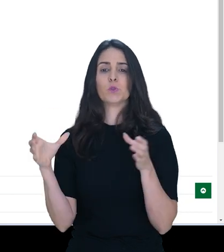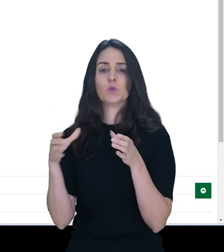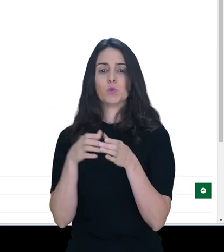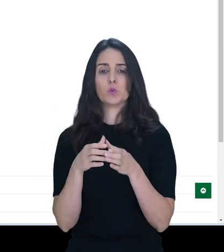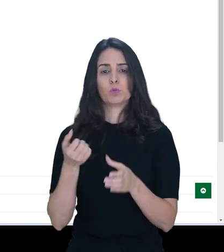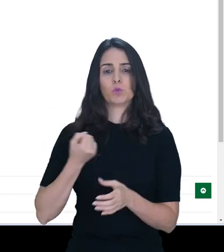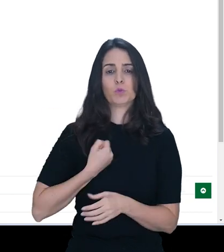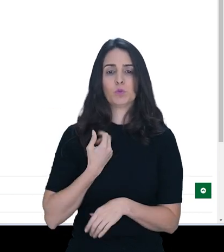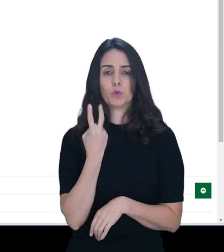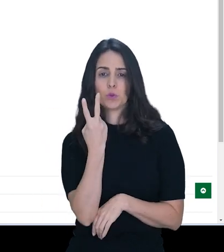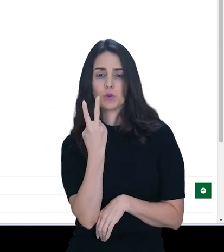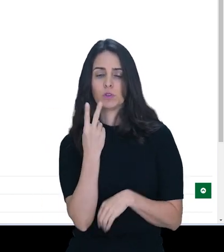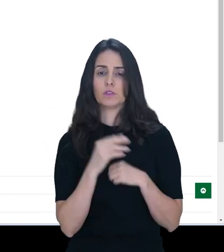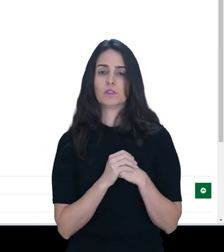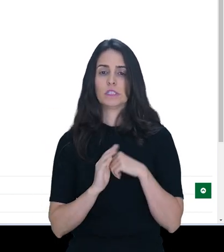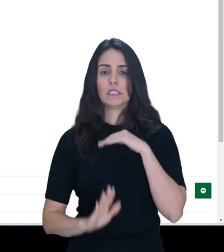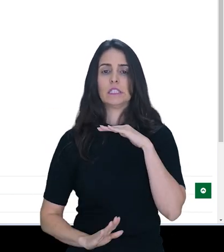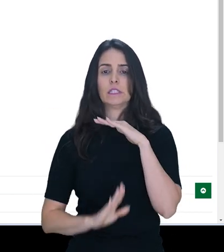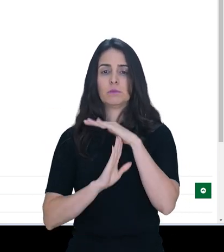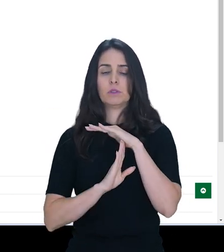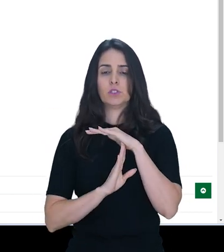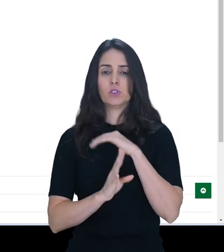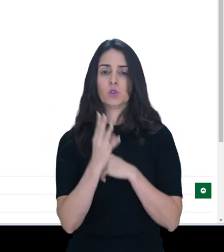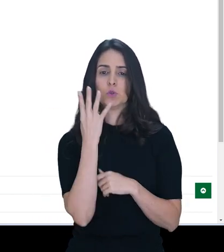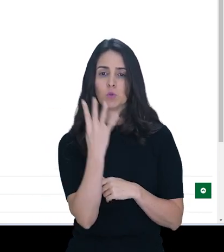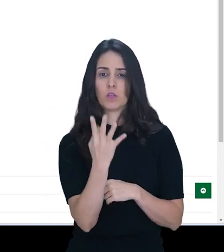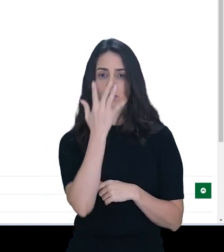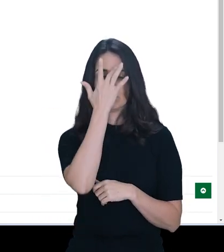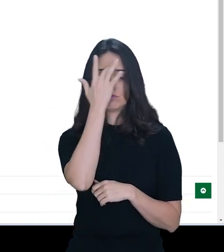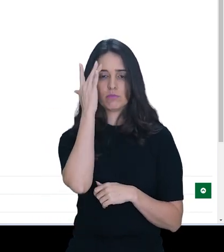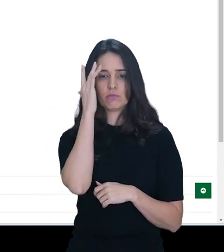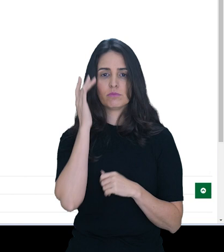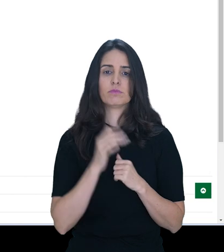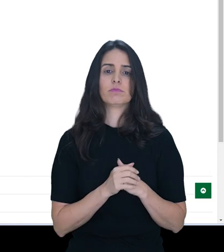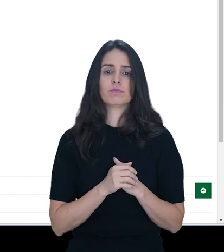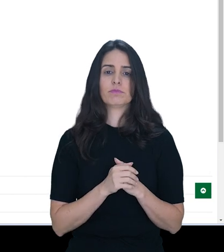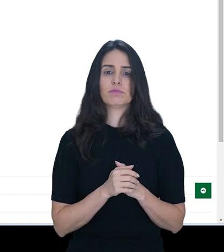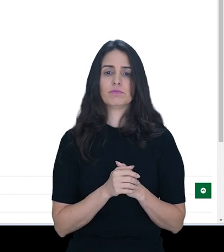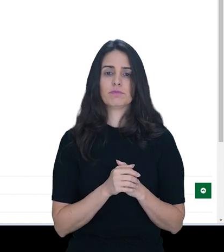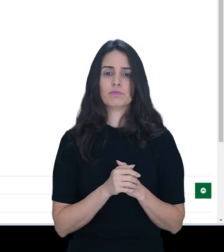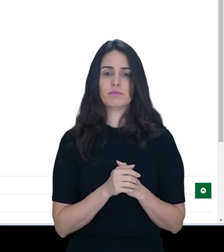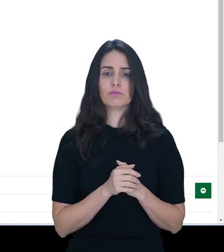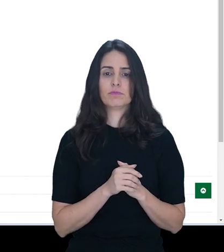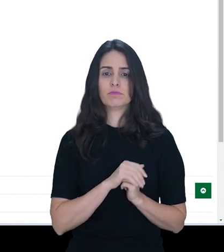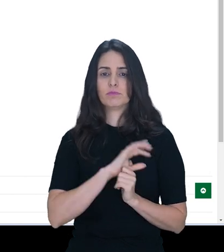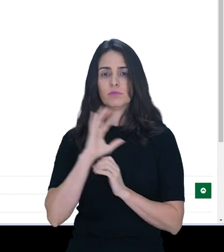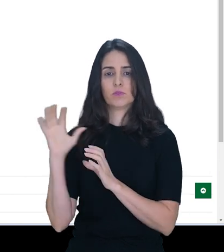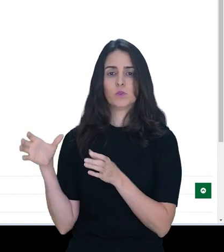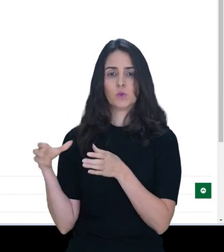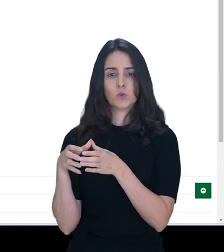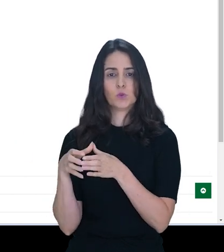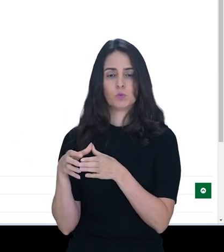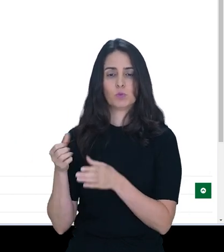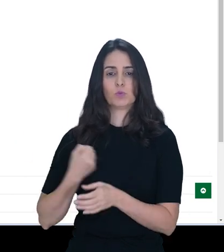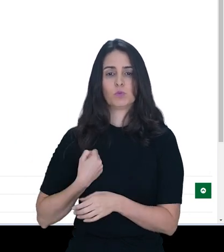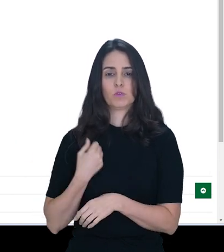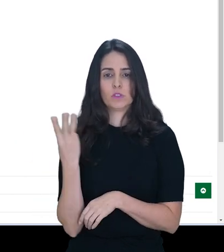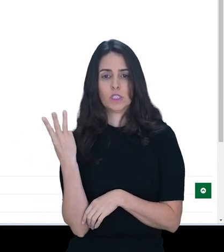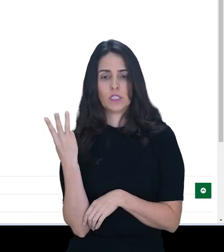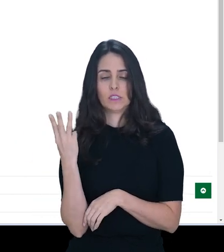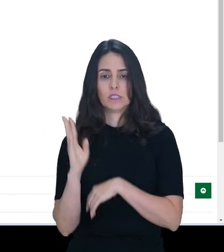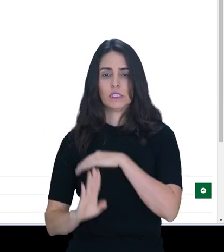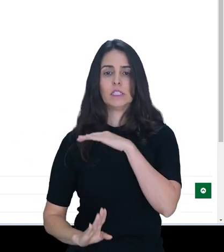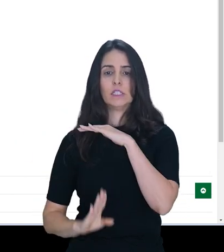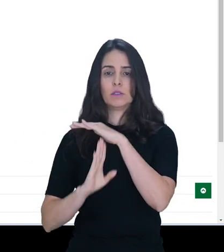o grupo 2, limite de 4 participantes. E o grupo